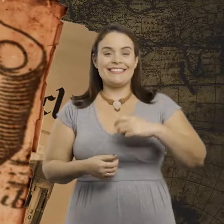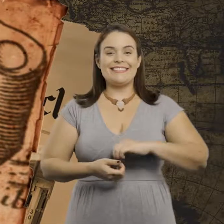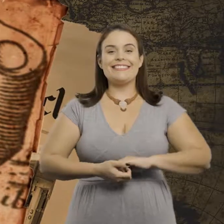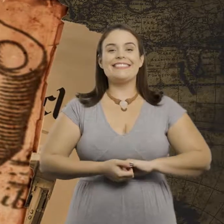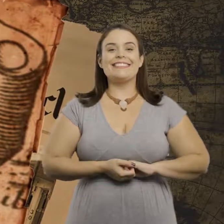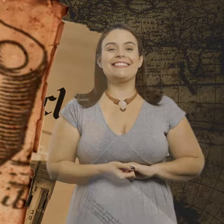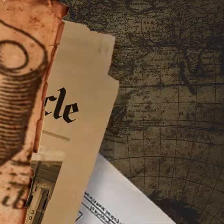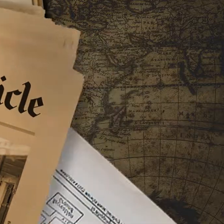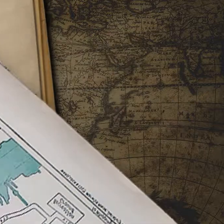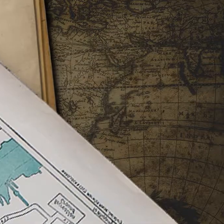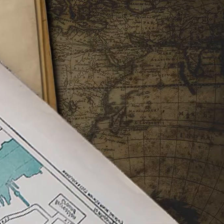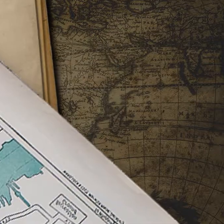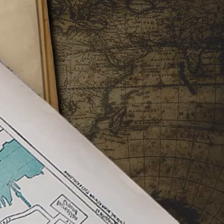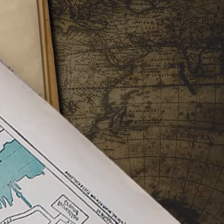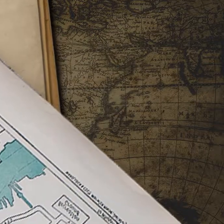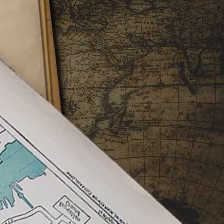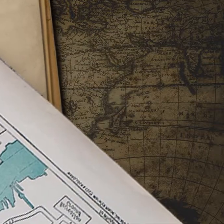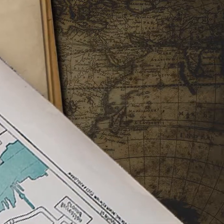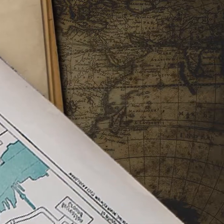Capítulo 13.